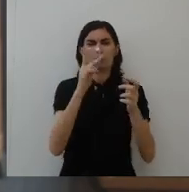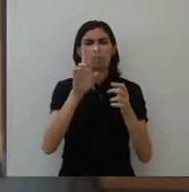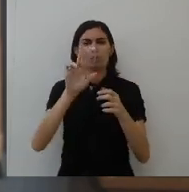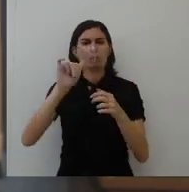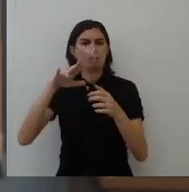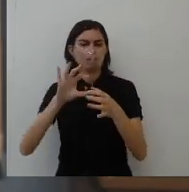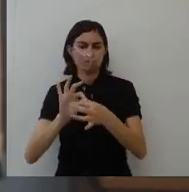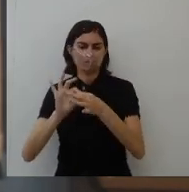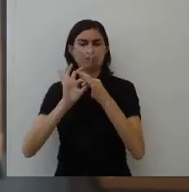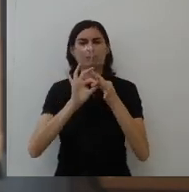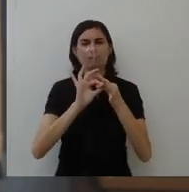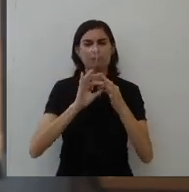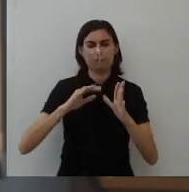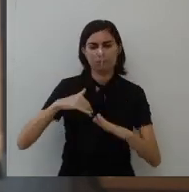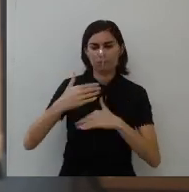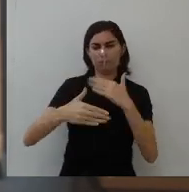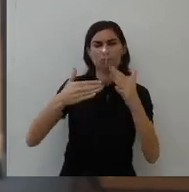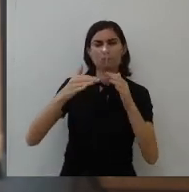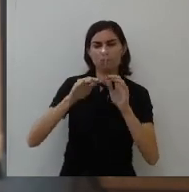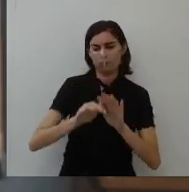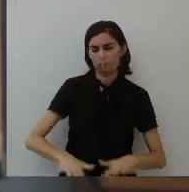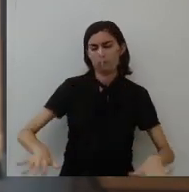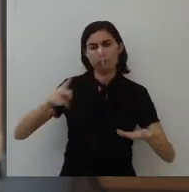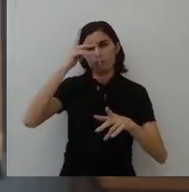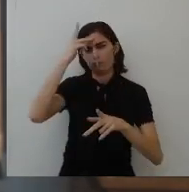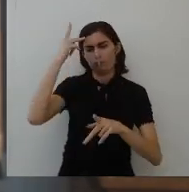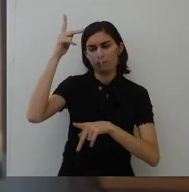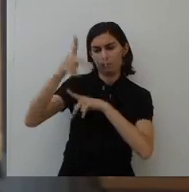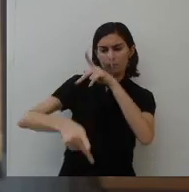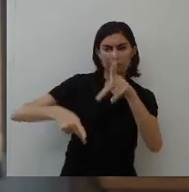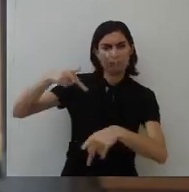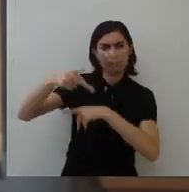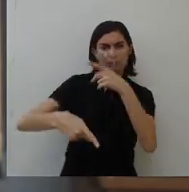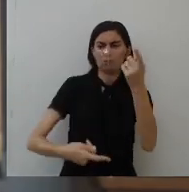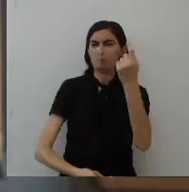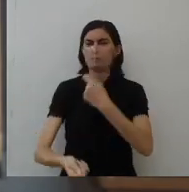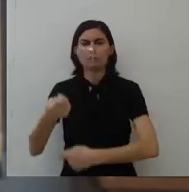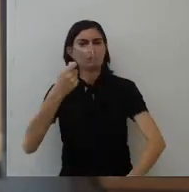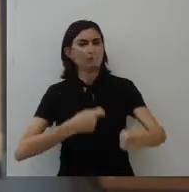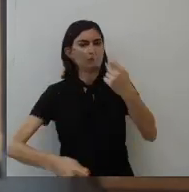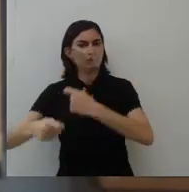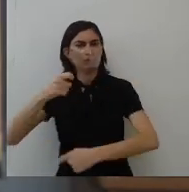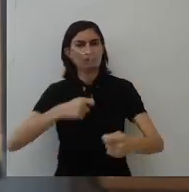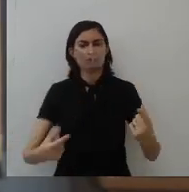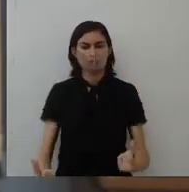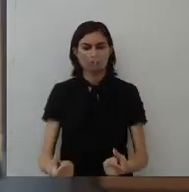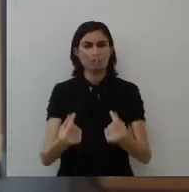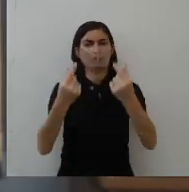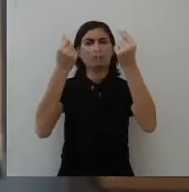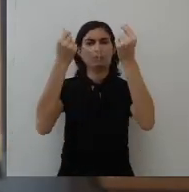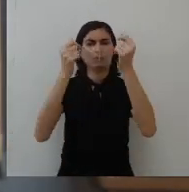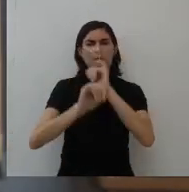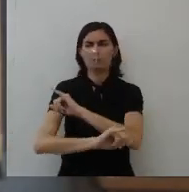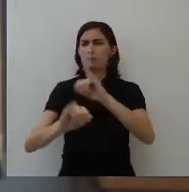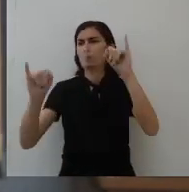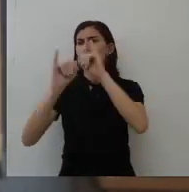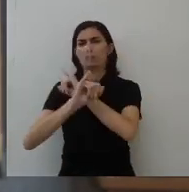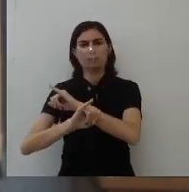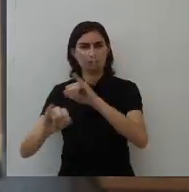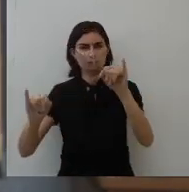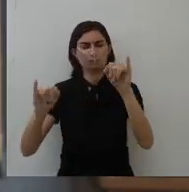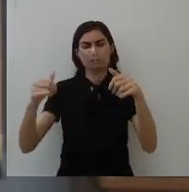que se estabelece a partir do fluxo de pessoas, mercadorias, capitais e informações